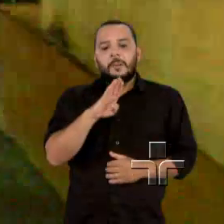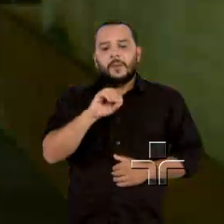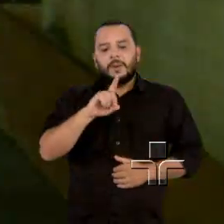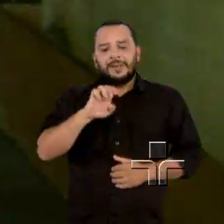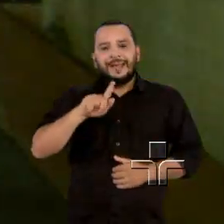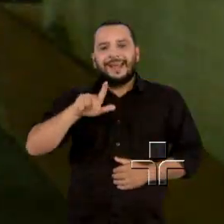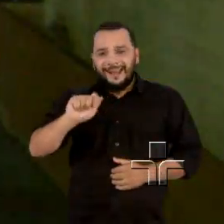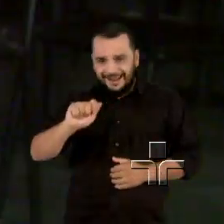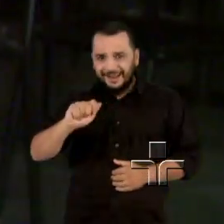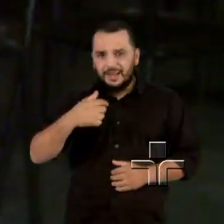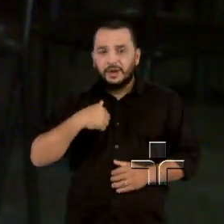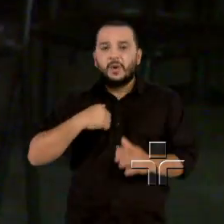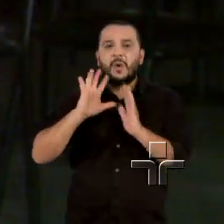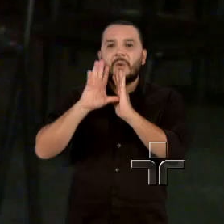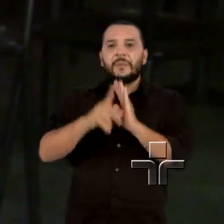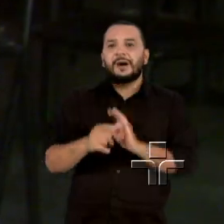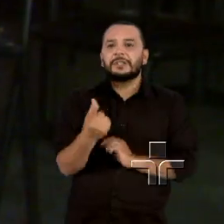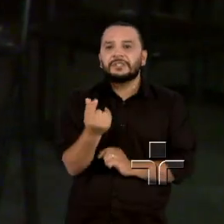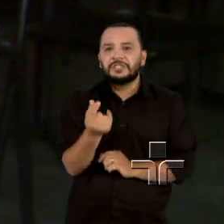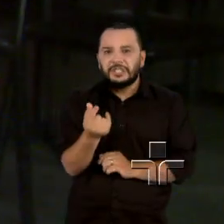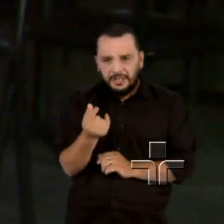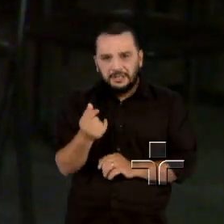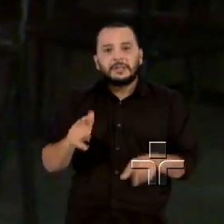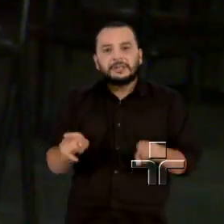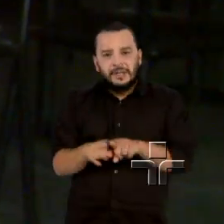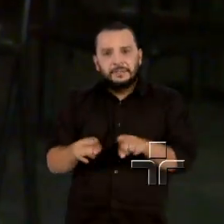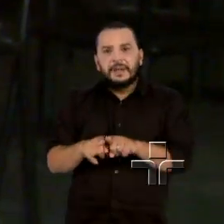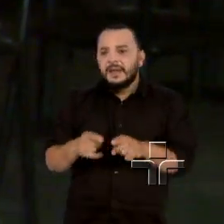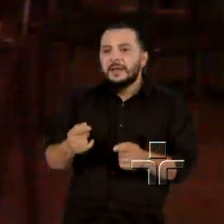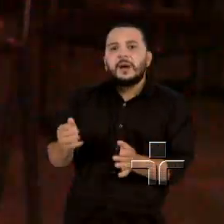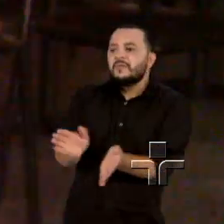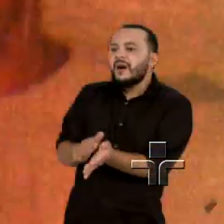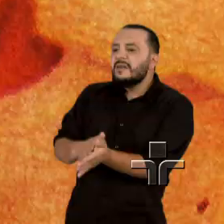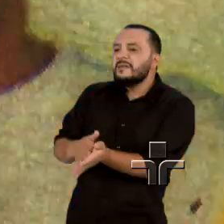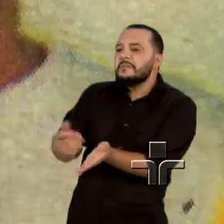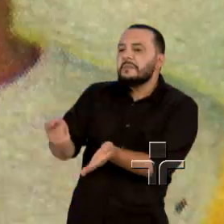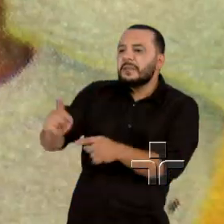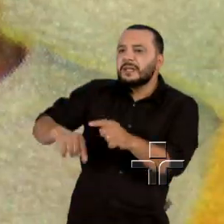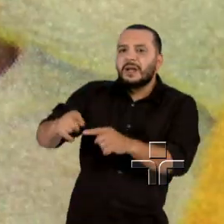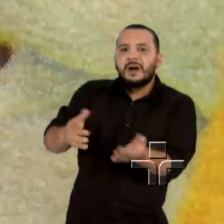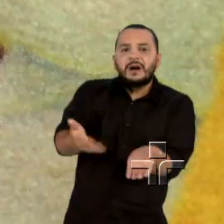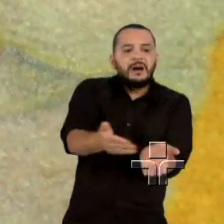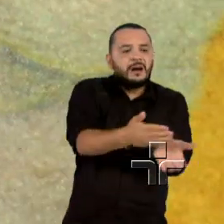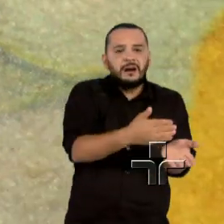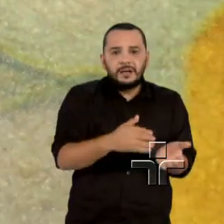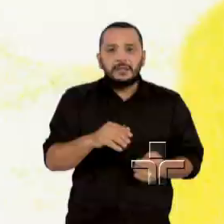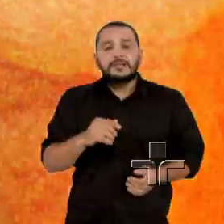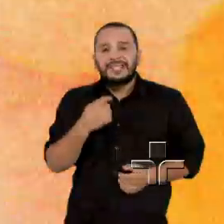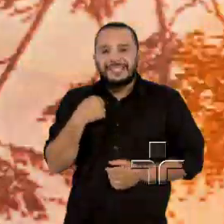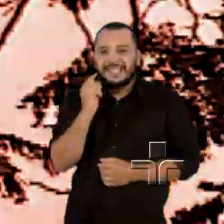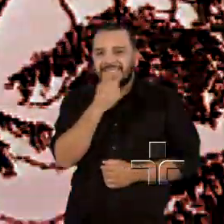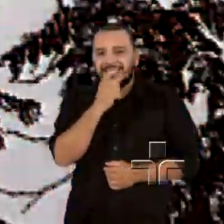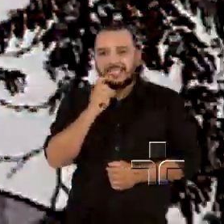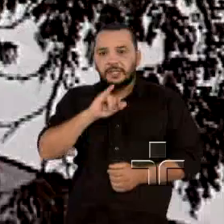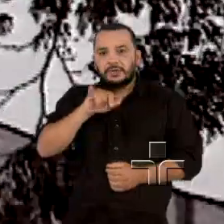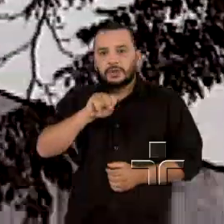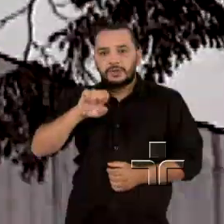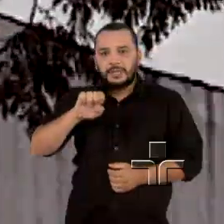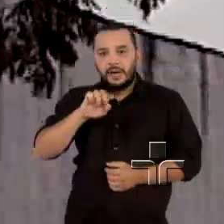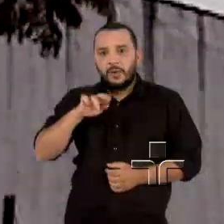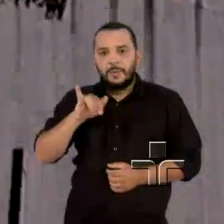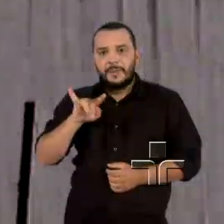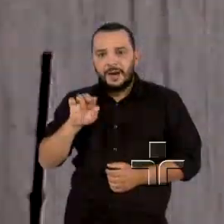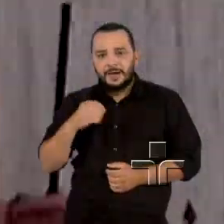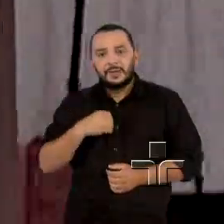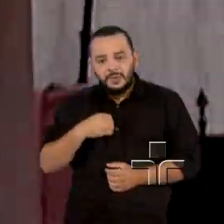Paulo. Eles roubaram o dinheiro do caixa e objetos dos clientes. O dentista José Renato Tarran pediu calma aos